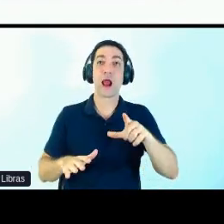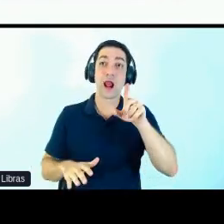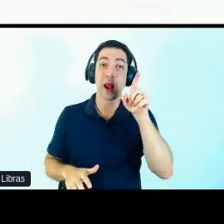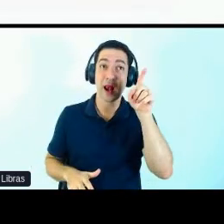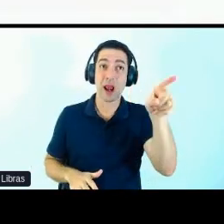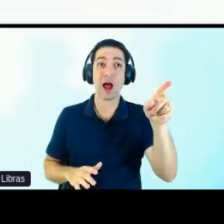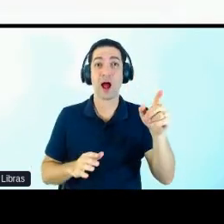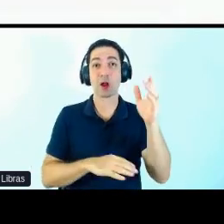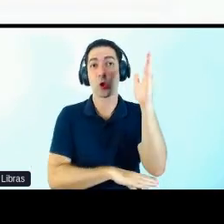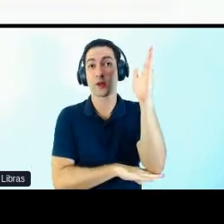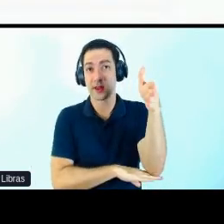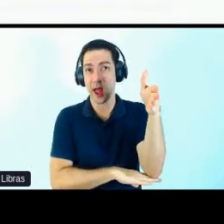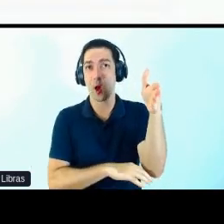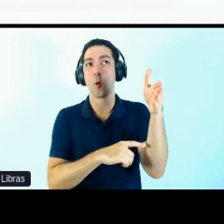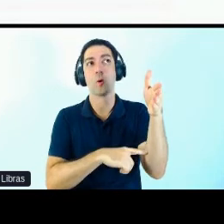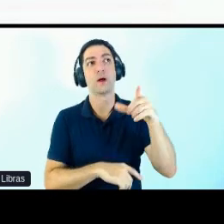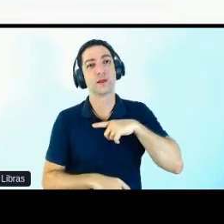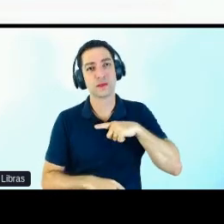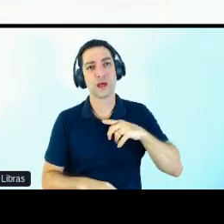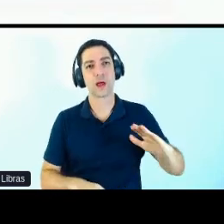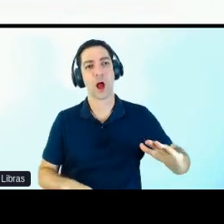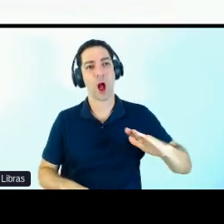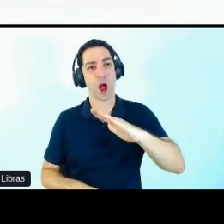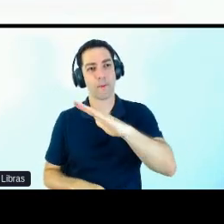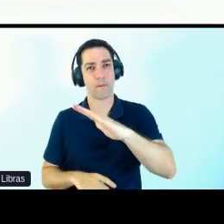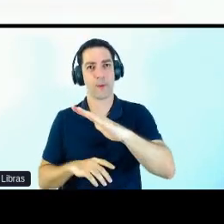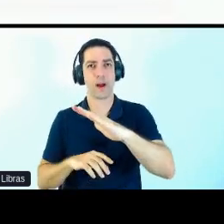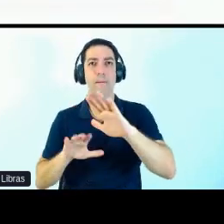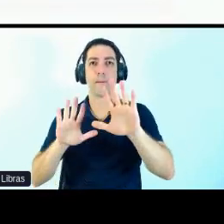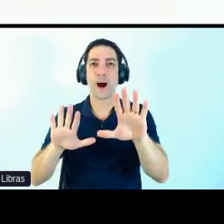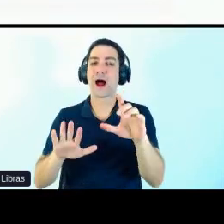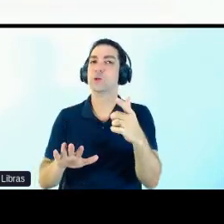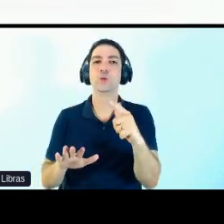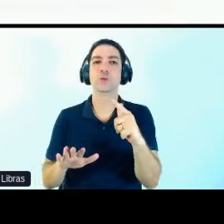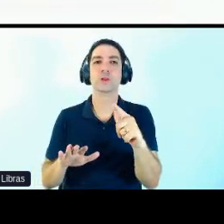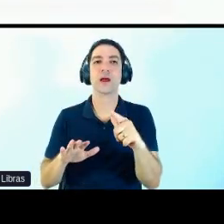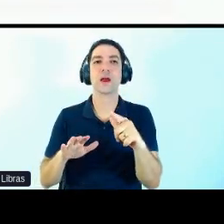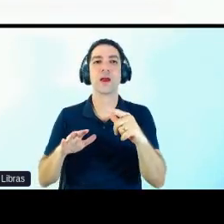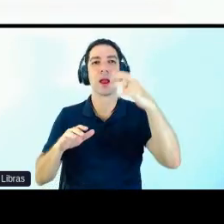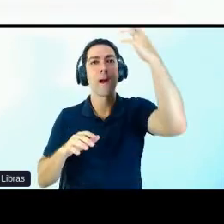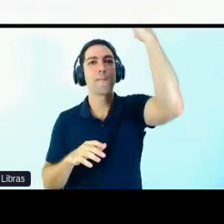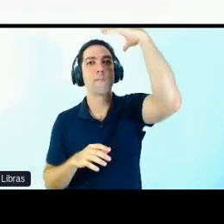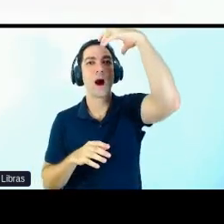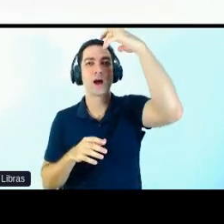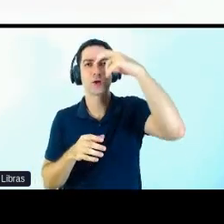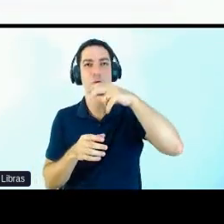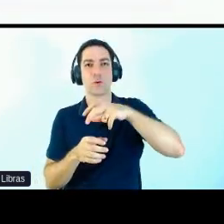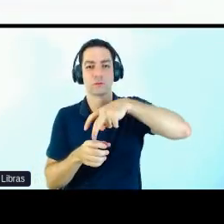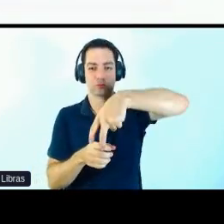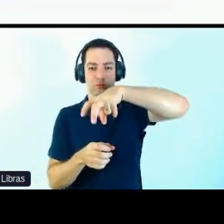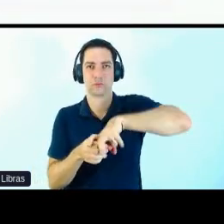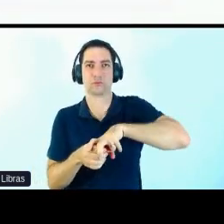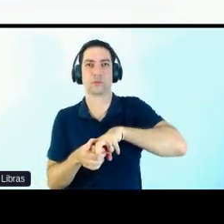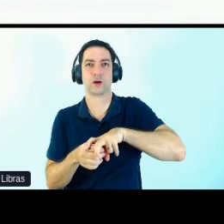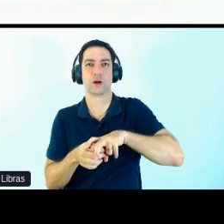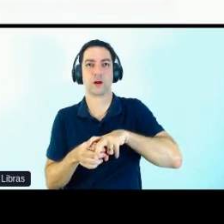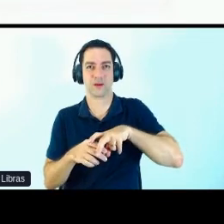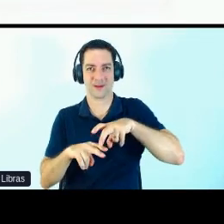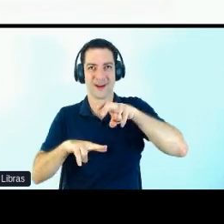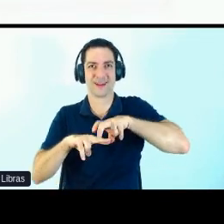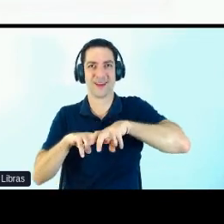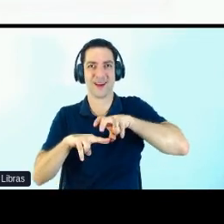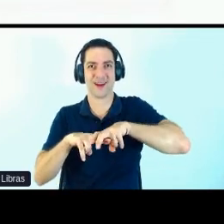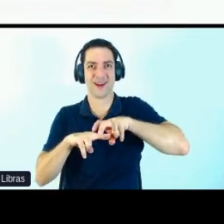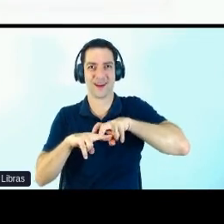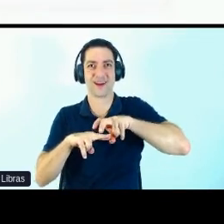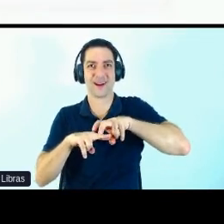não tem uma cadeira de banho, por exemplo. Então, não está listado ali. Para algumas pessoas, não tem problema,